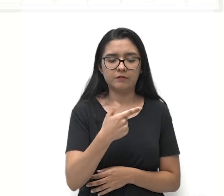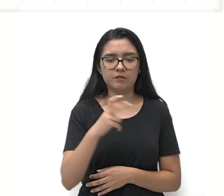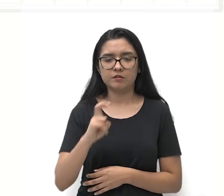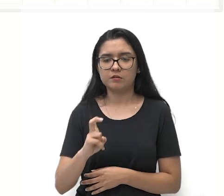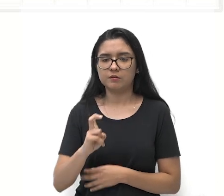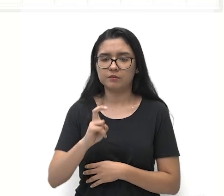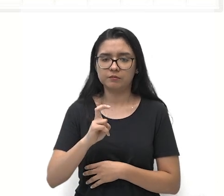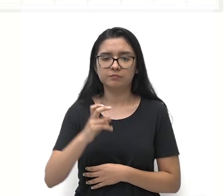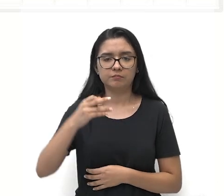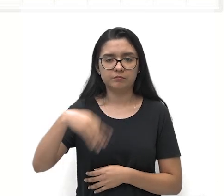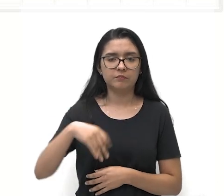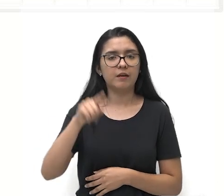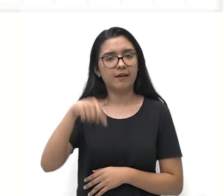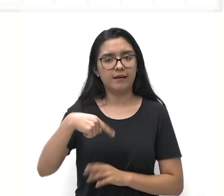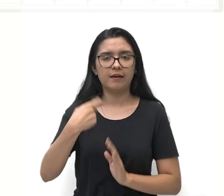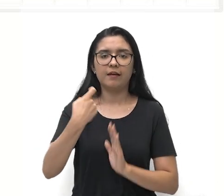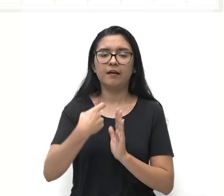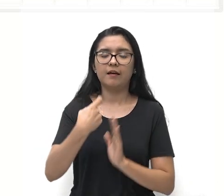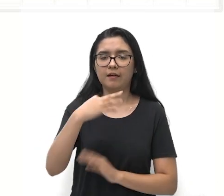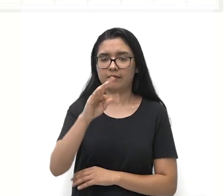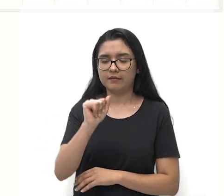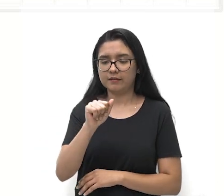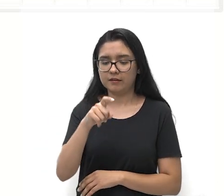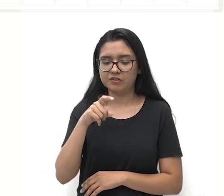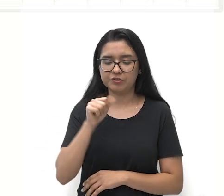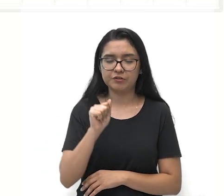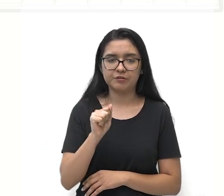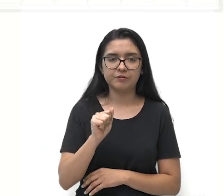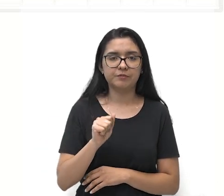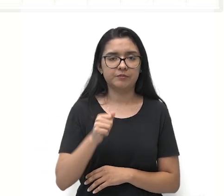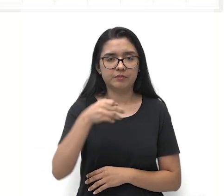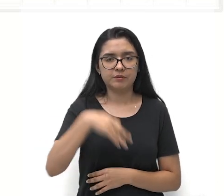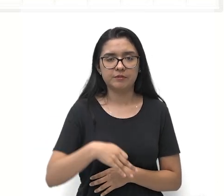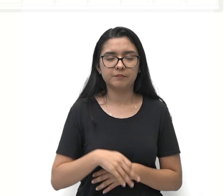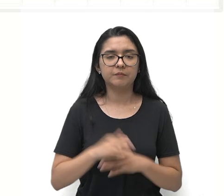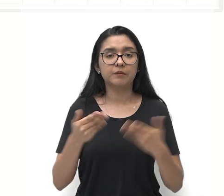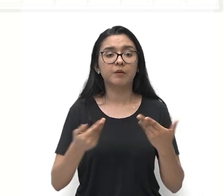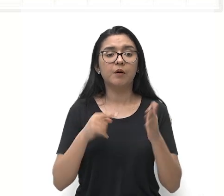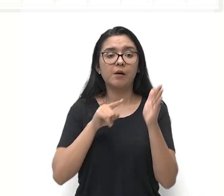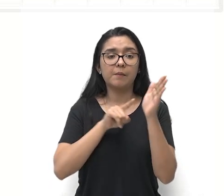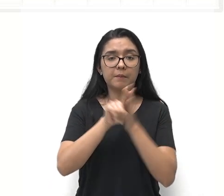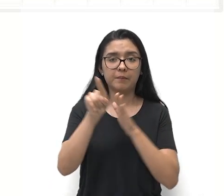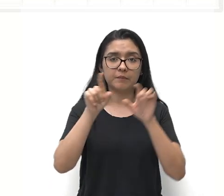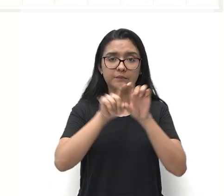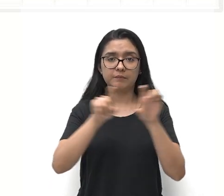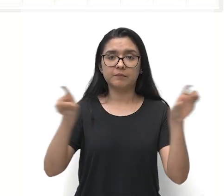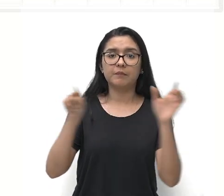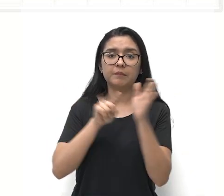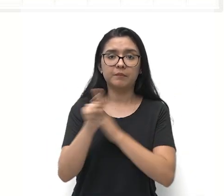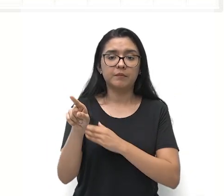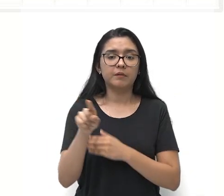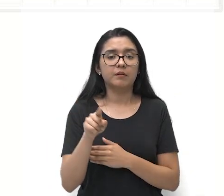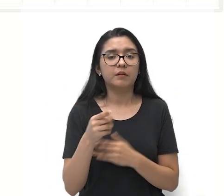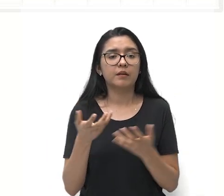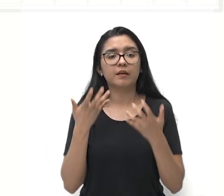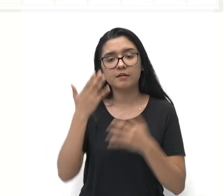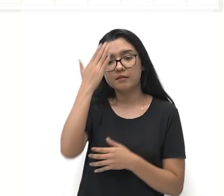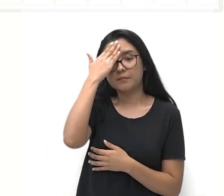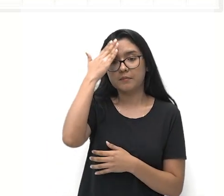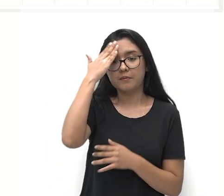825. Essa é a taxa. Então, a pergunta, né, o comando da questão diz o